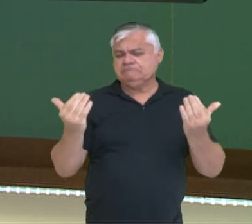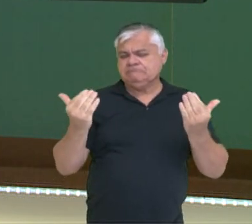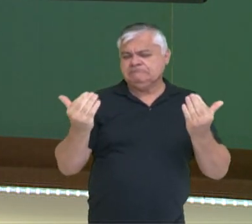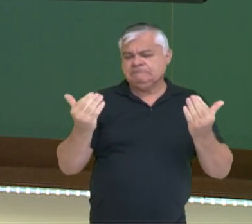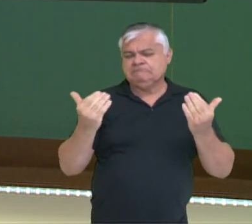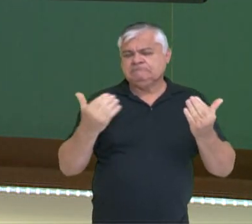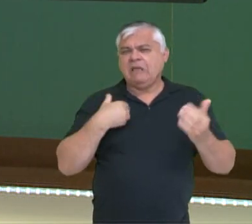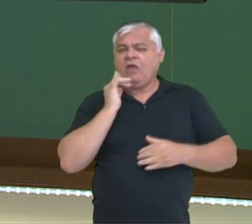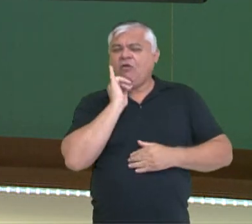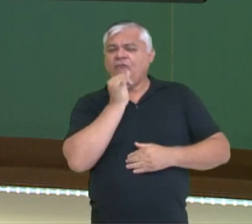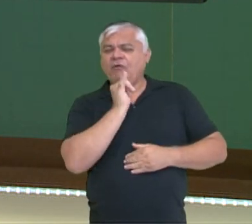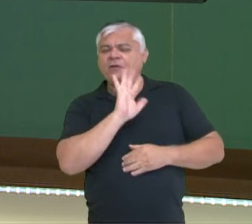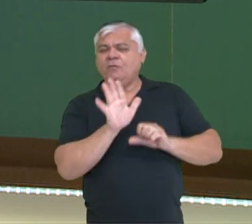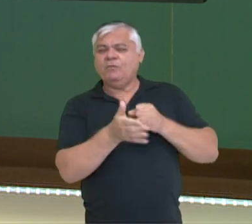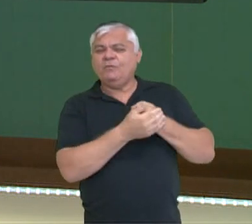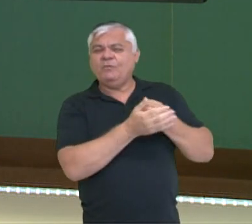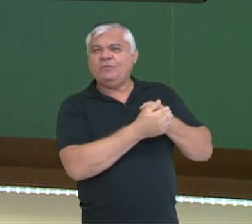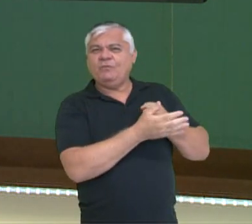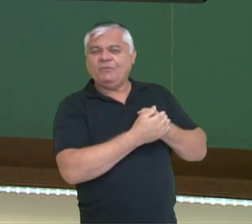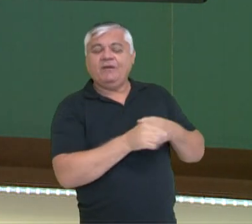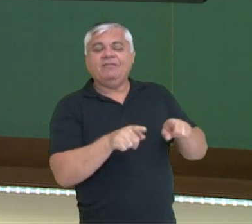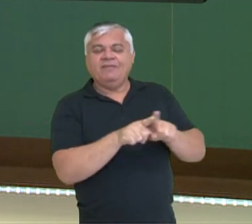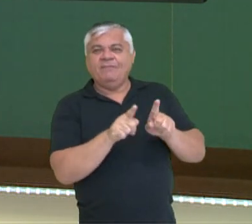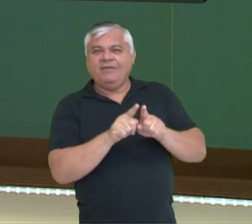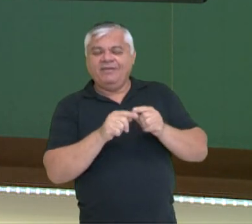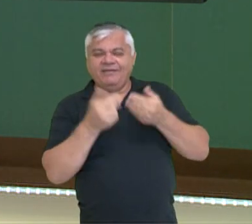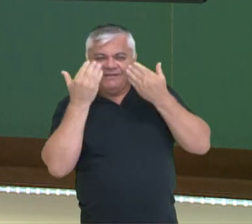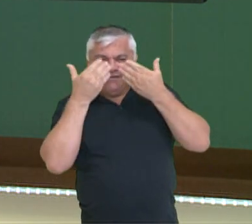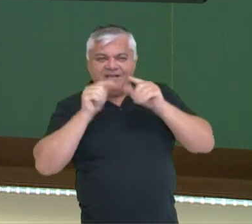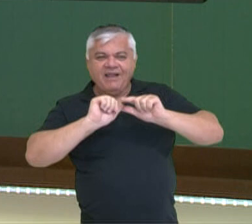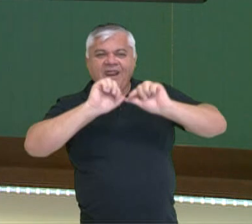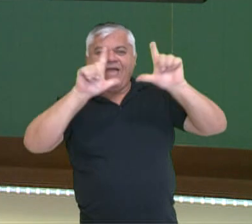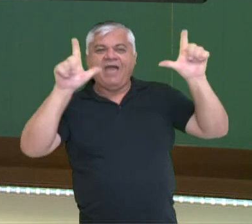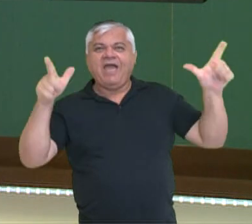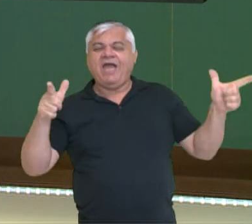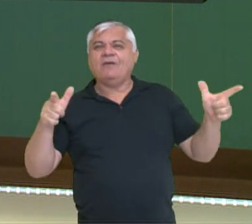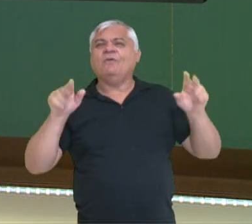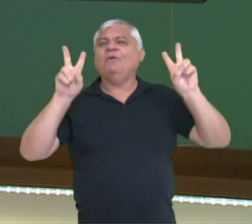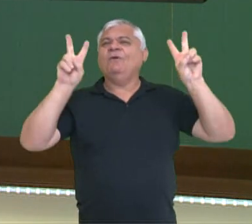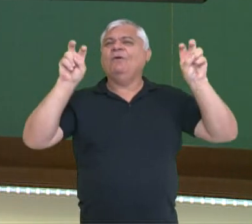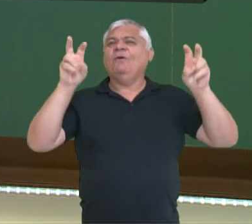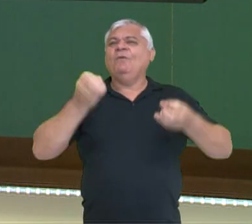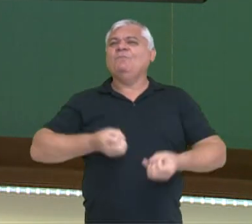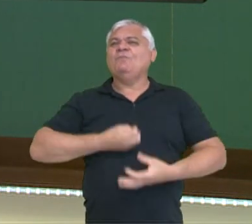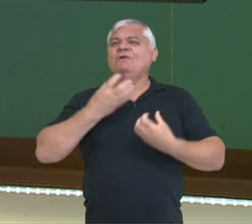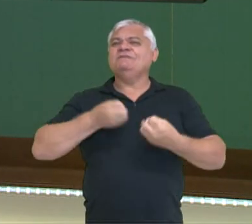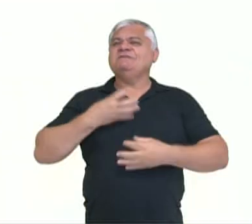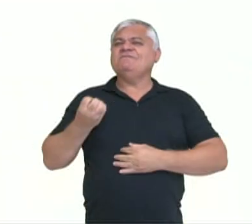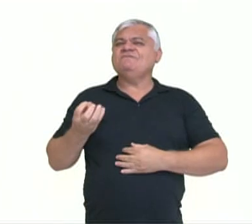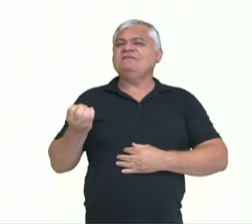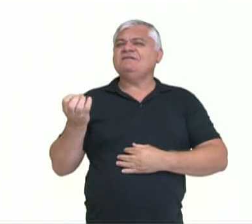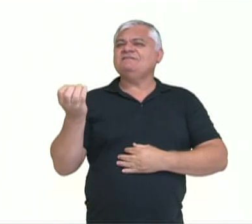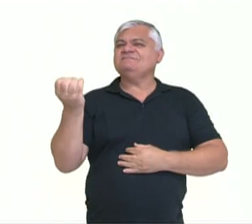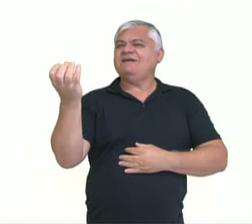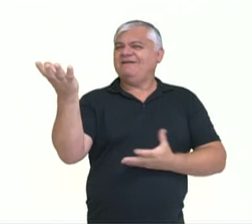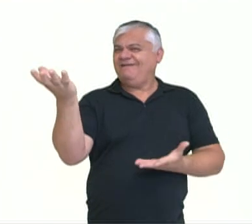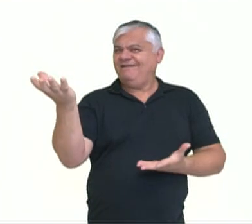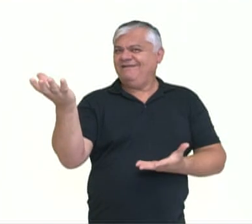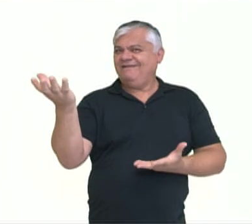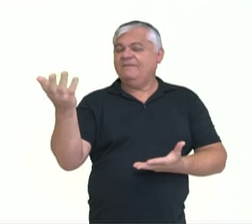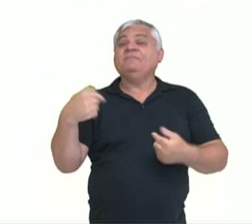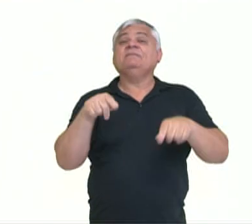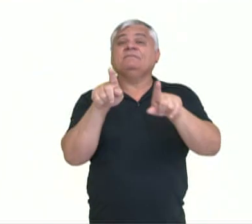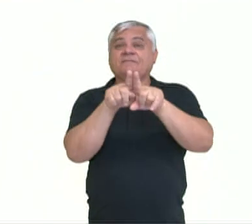informações explícitas e implícitas na poesia Viajar, do autor Gabriel Garcia Marques. E também